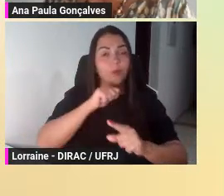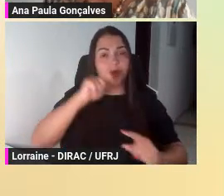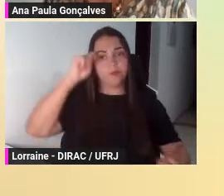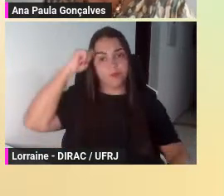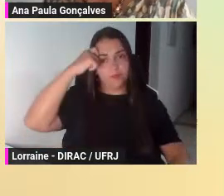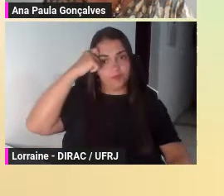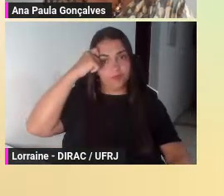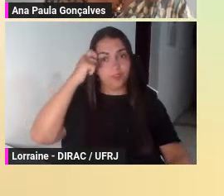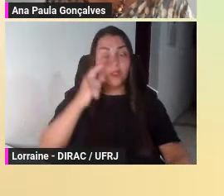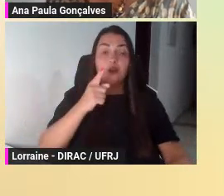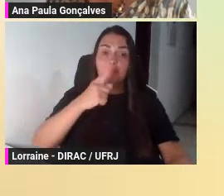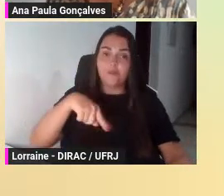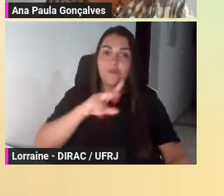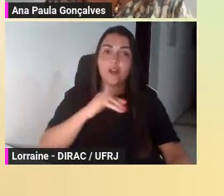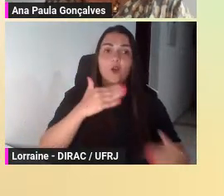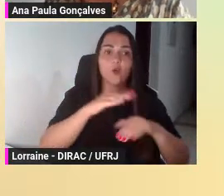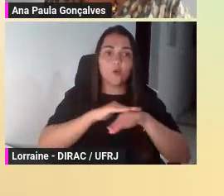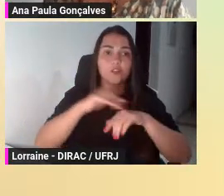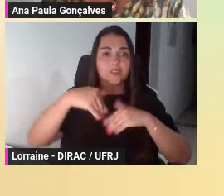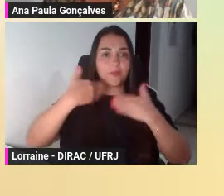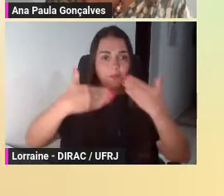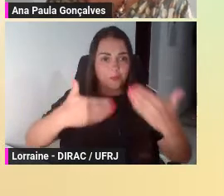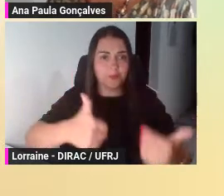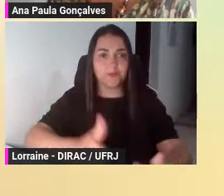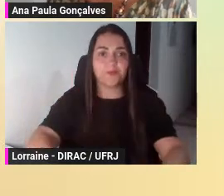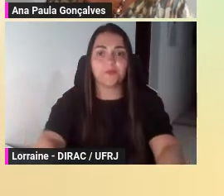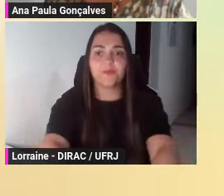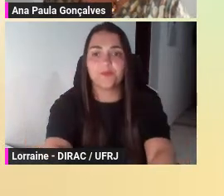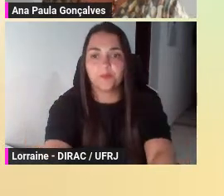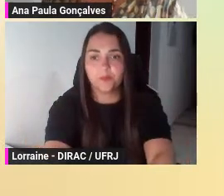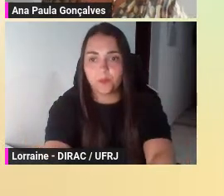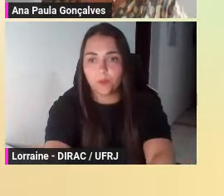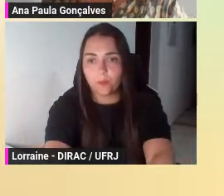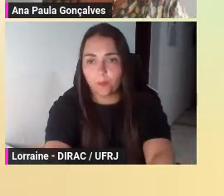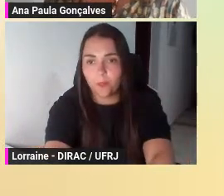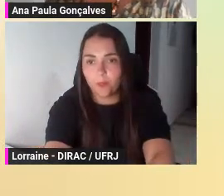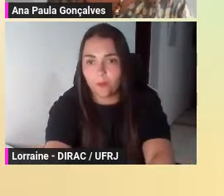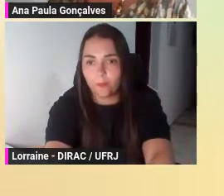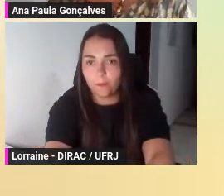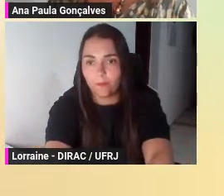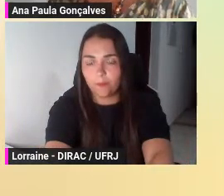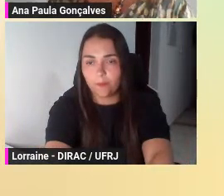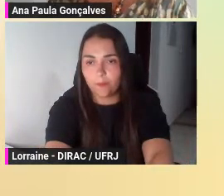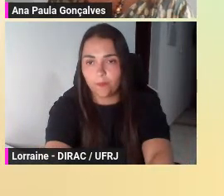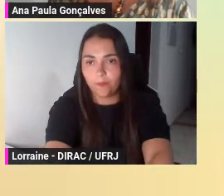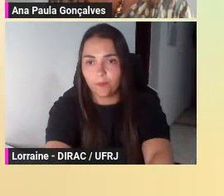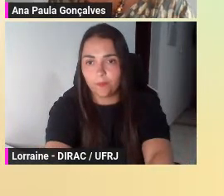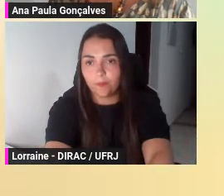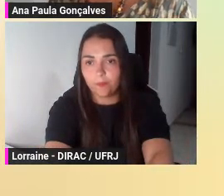isso ao longo desse papo, tá certo? Pode passar.